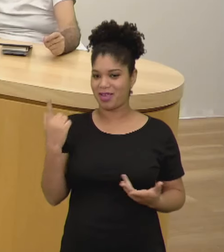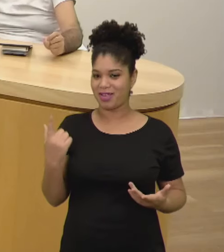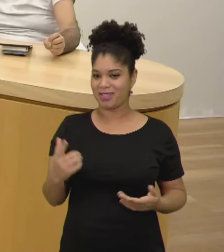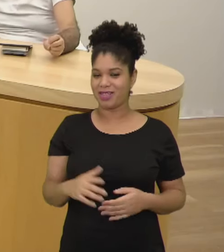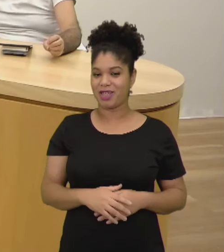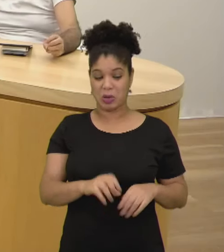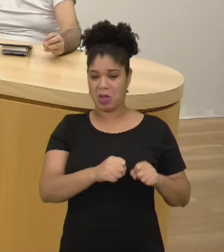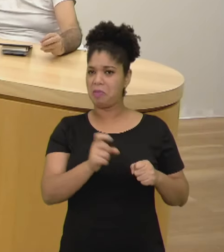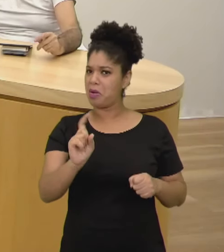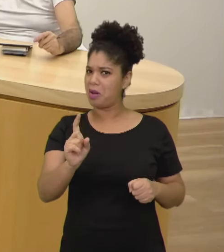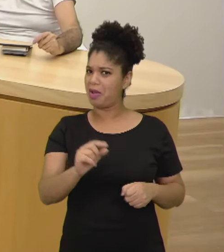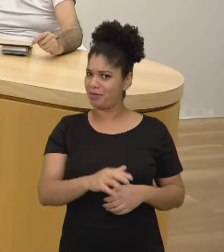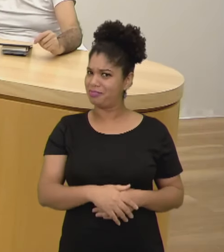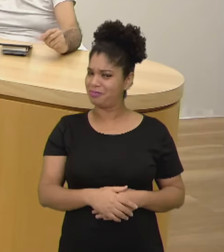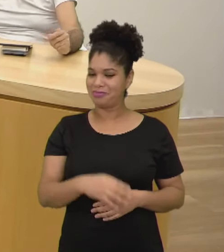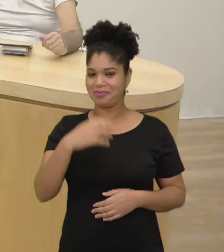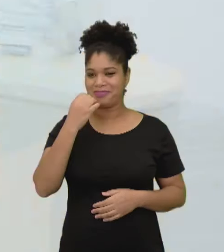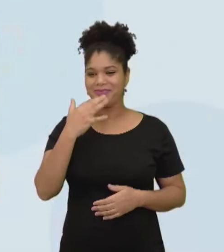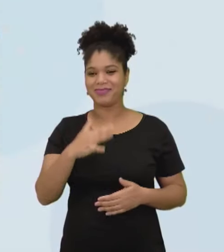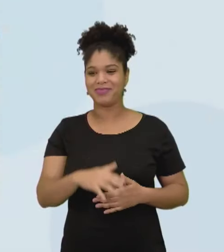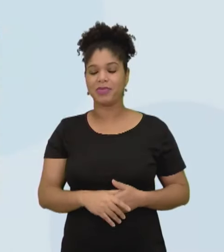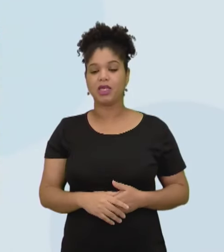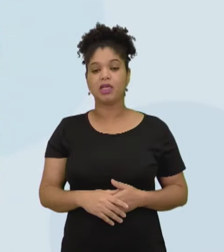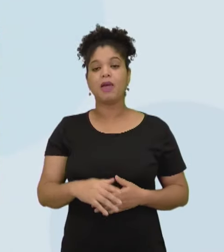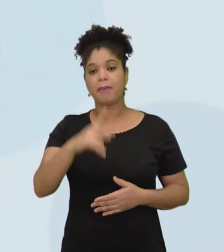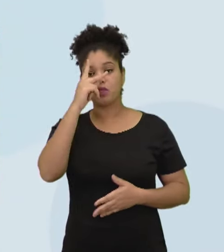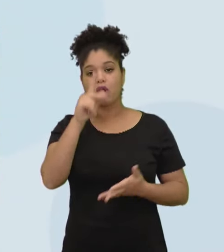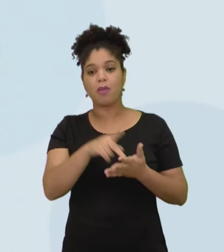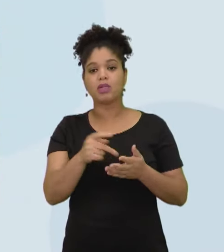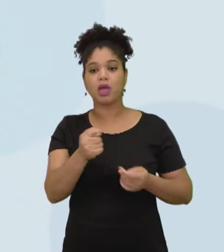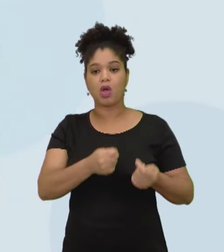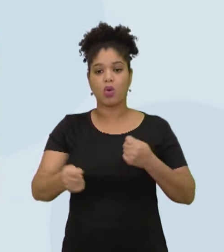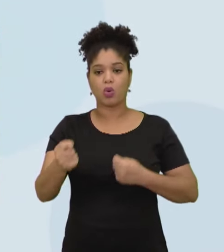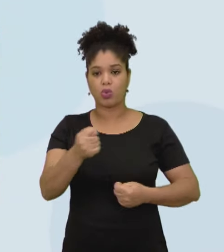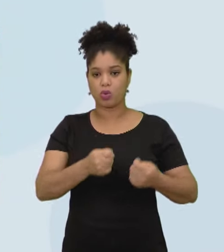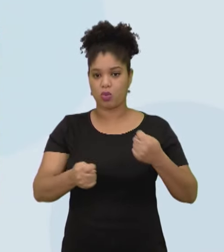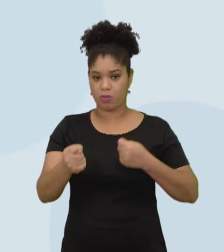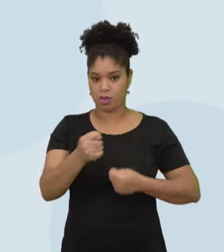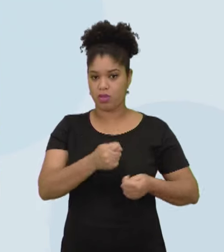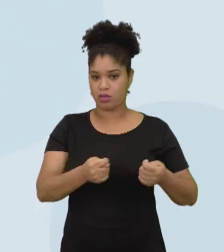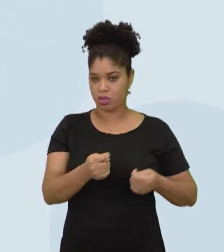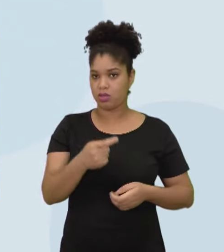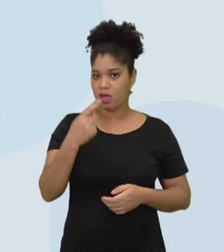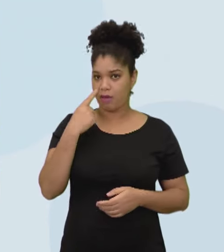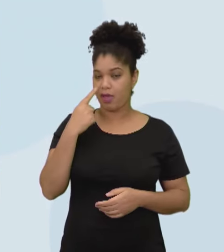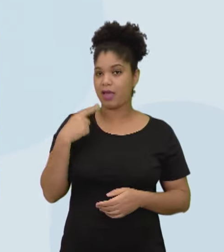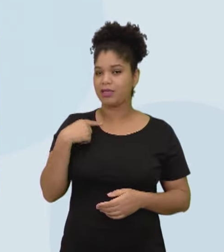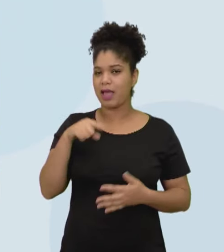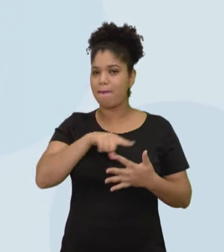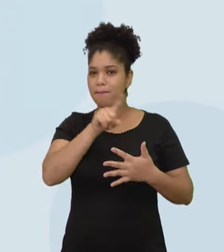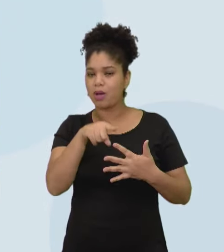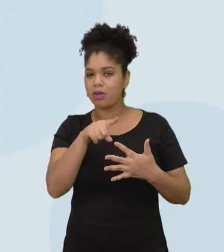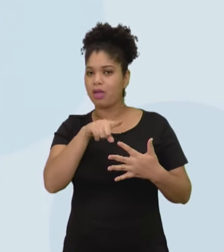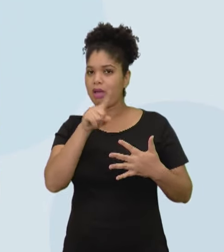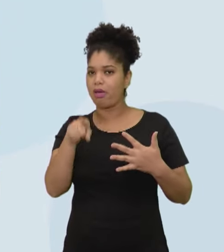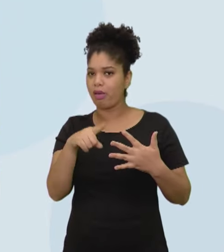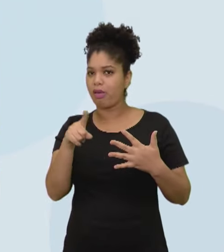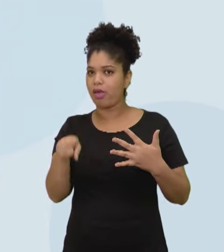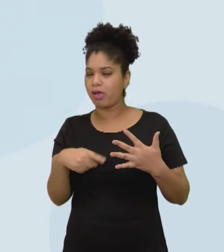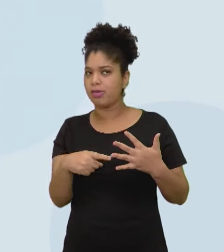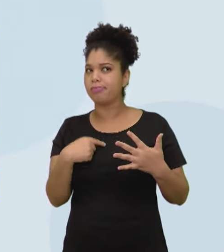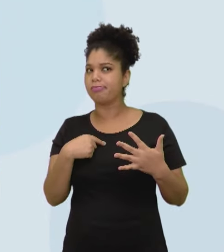bolinha. Os economistas também fazem a mesma coisa. Então, eles adotam hipóteses porque elas são capazes